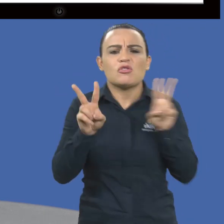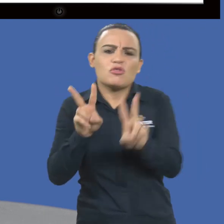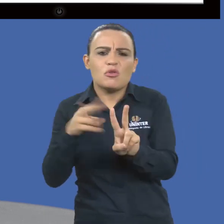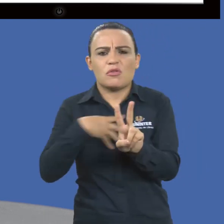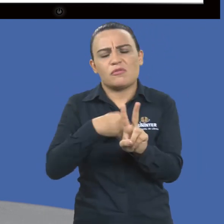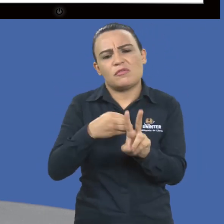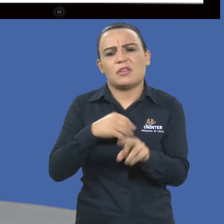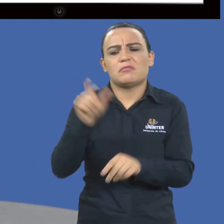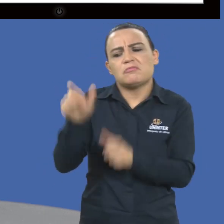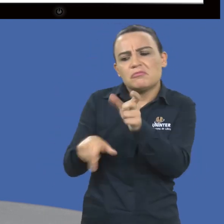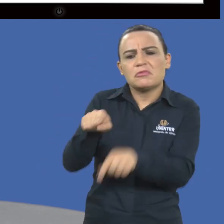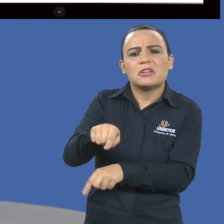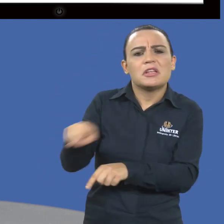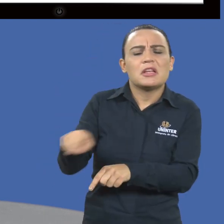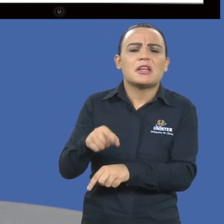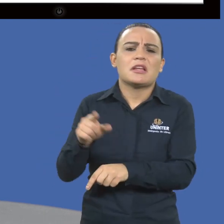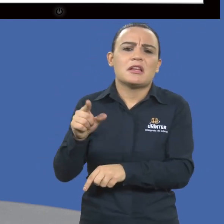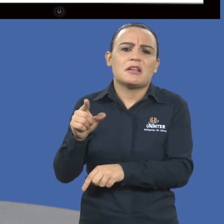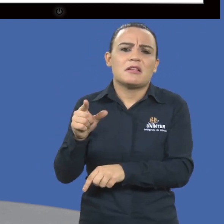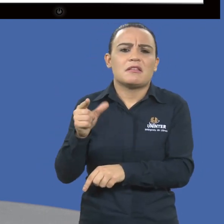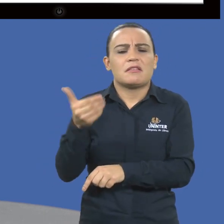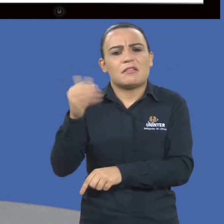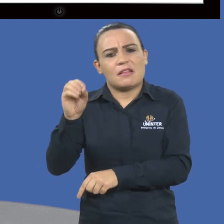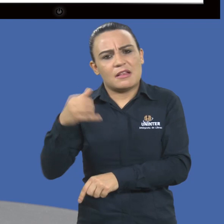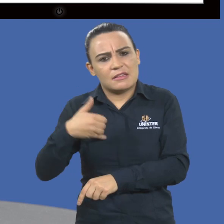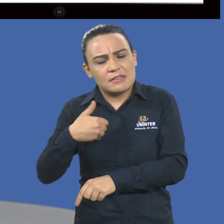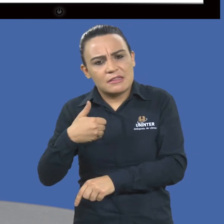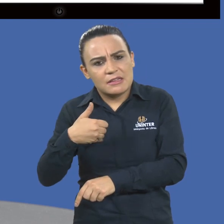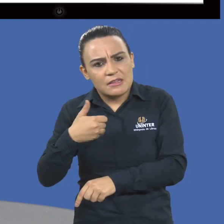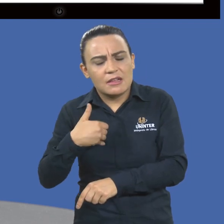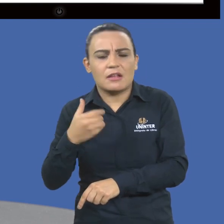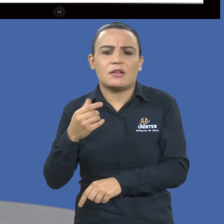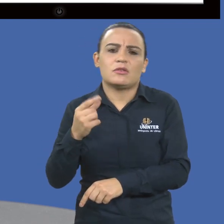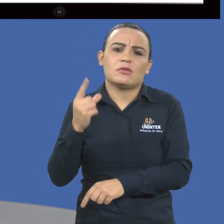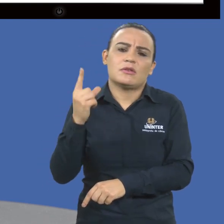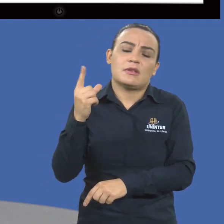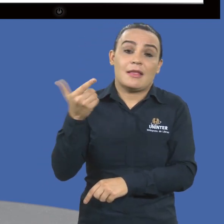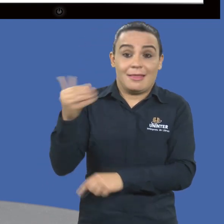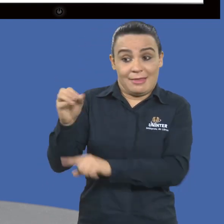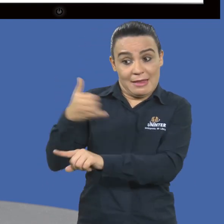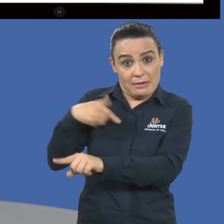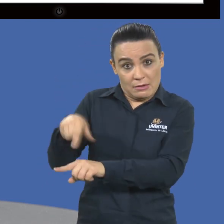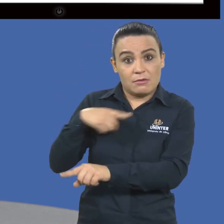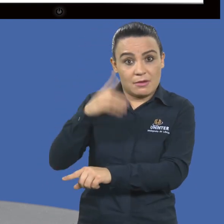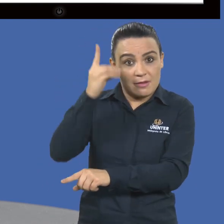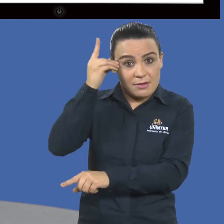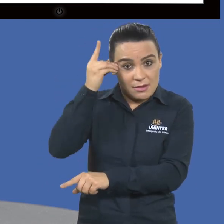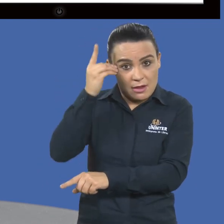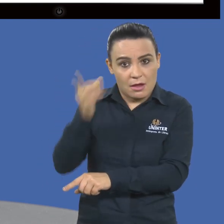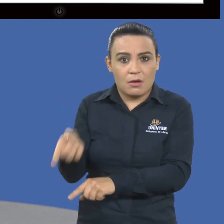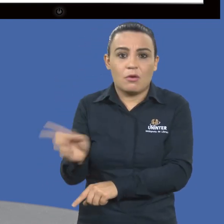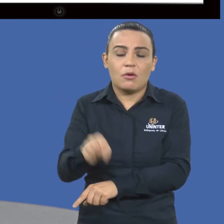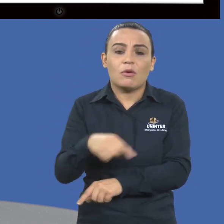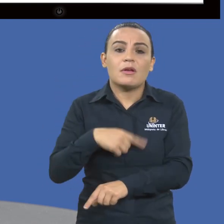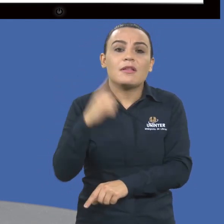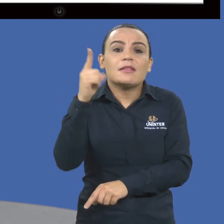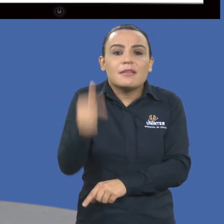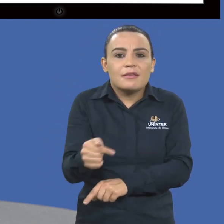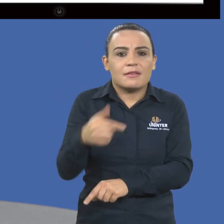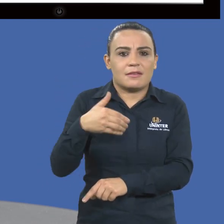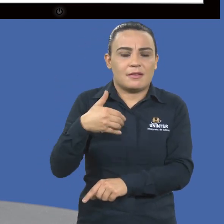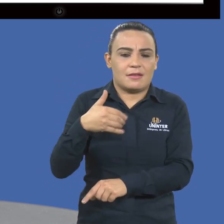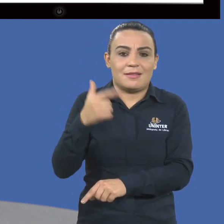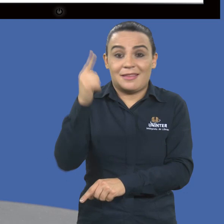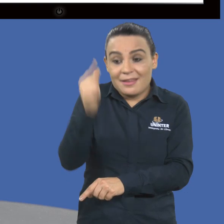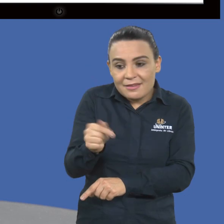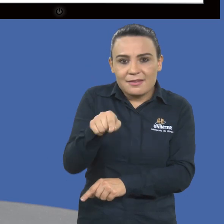um com 17, outro com 15 e um com 10 anos. O de 10 anos é que tem a síndrome de Down.